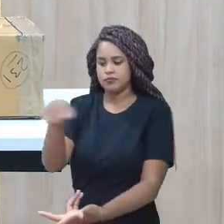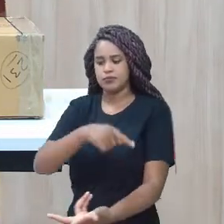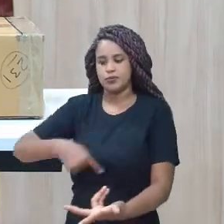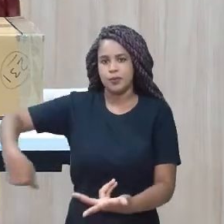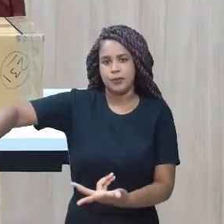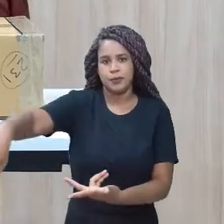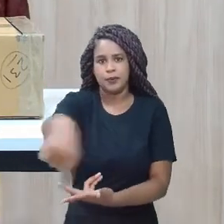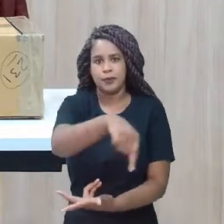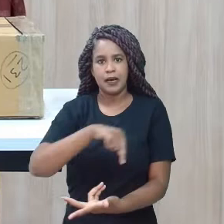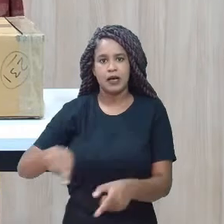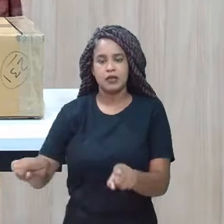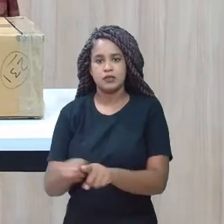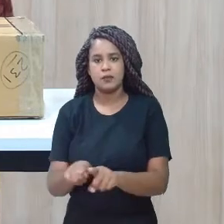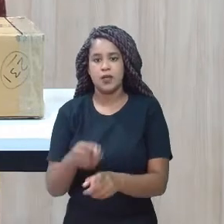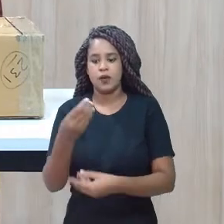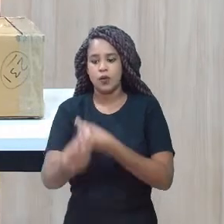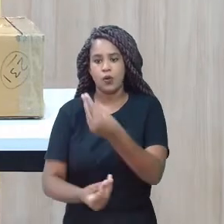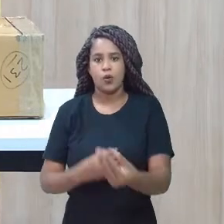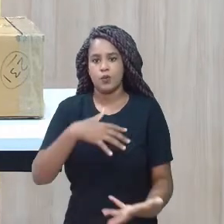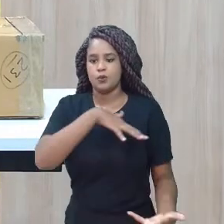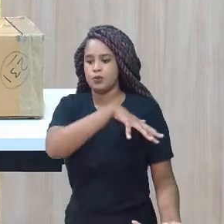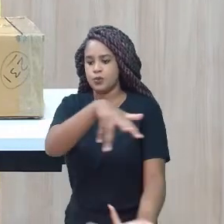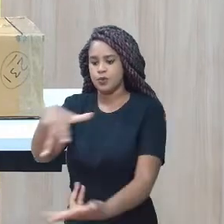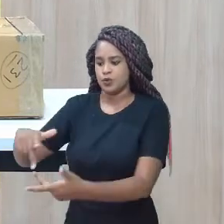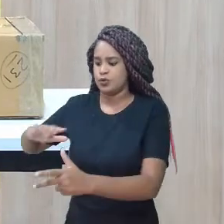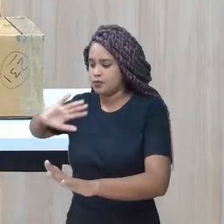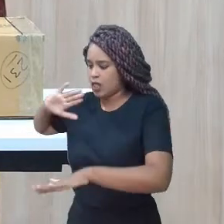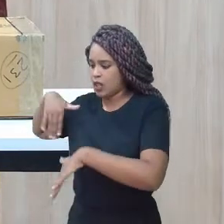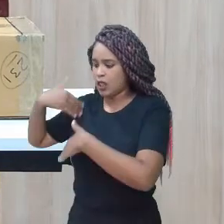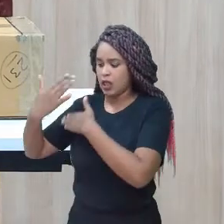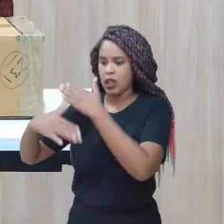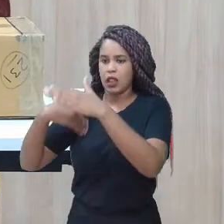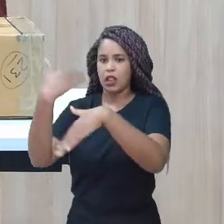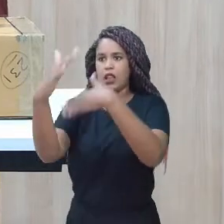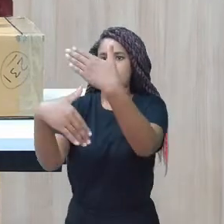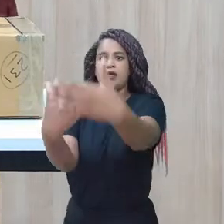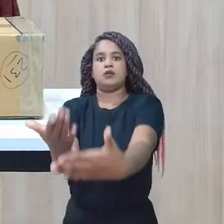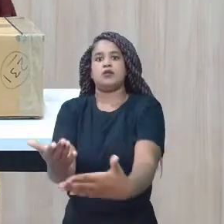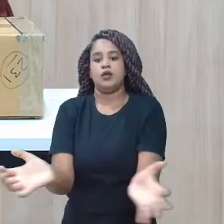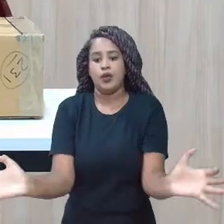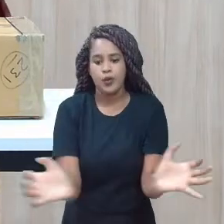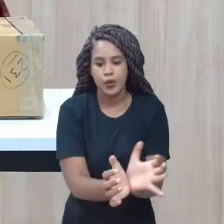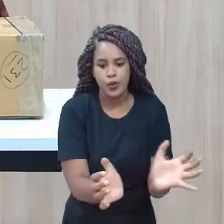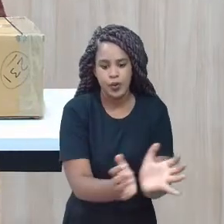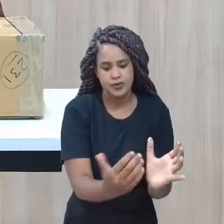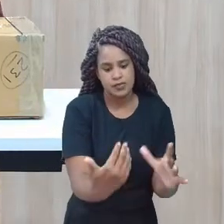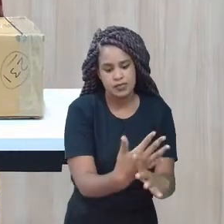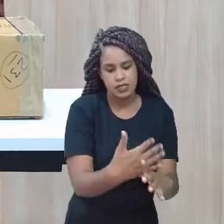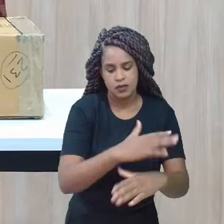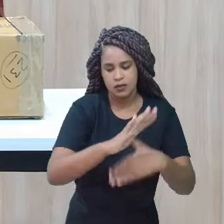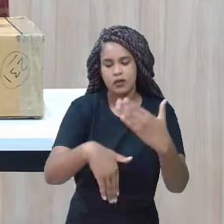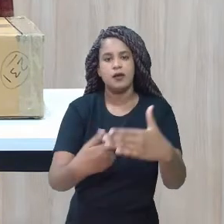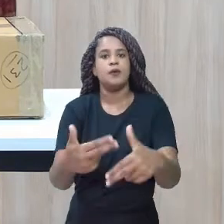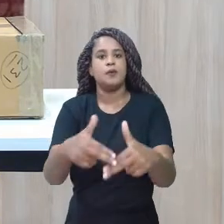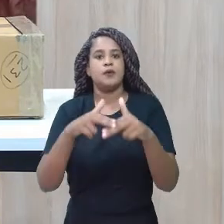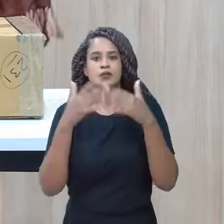história da evolução do nosso mundo, das civilizações,